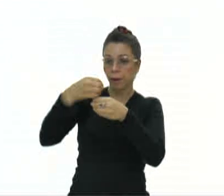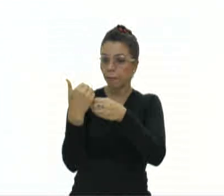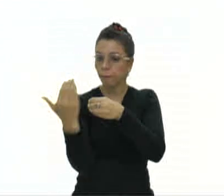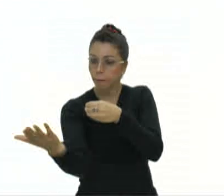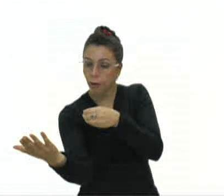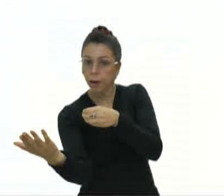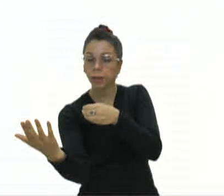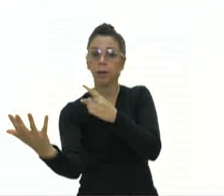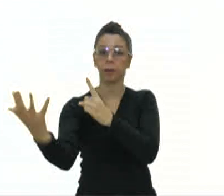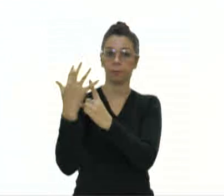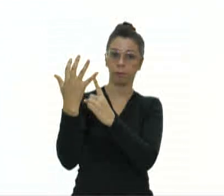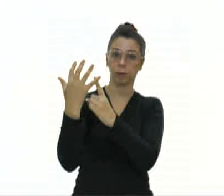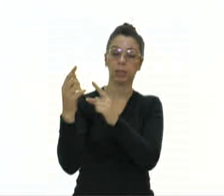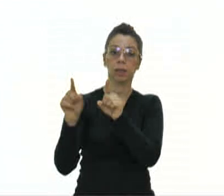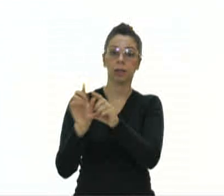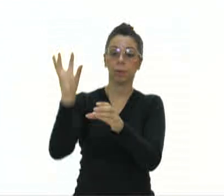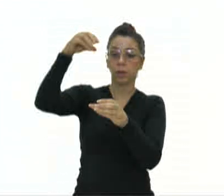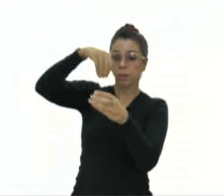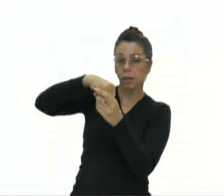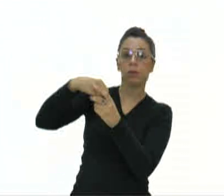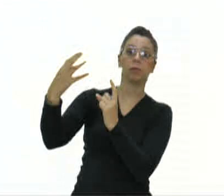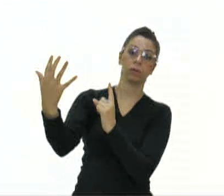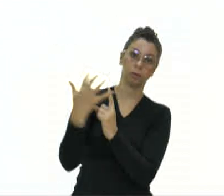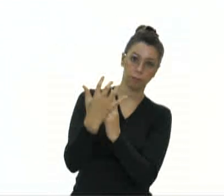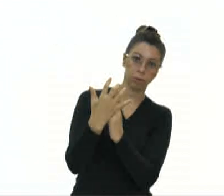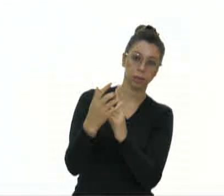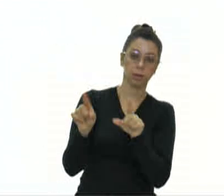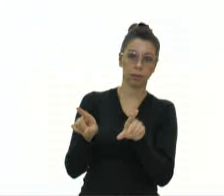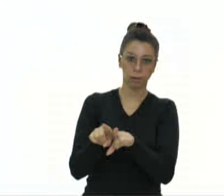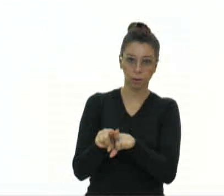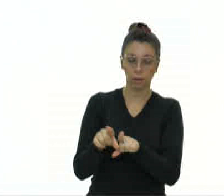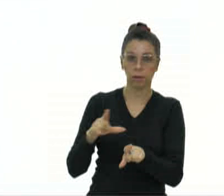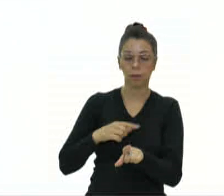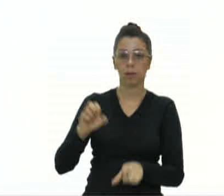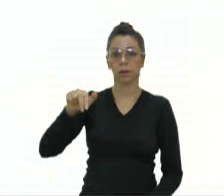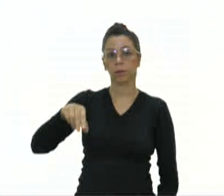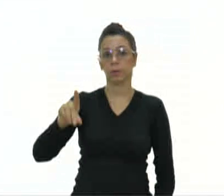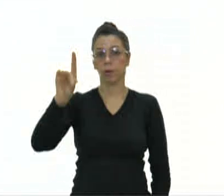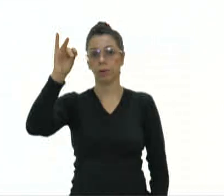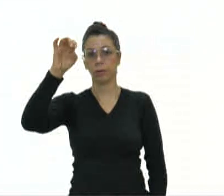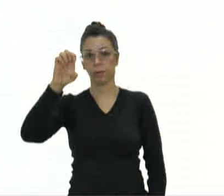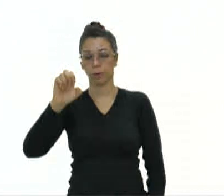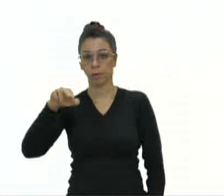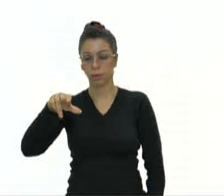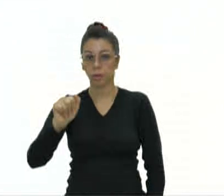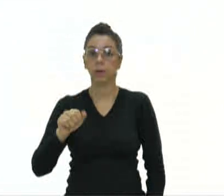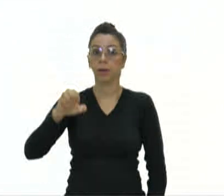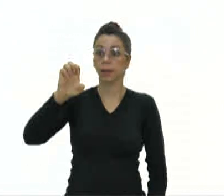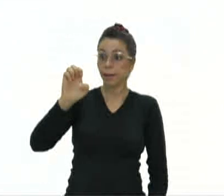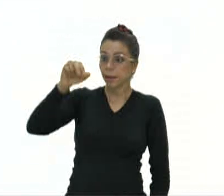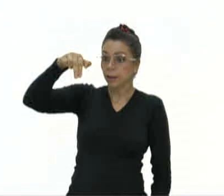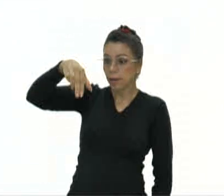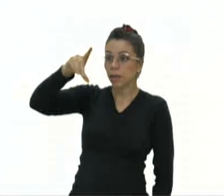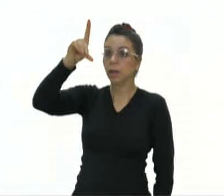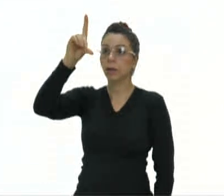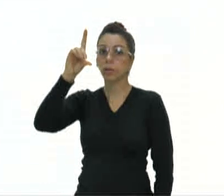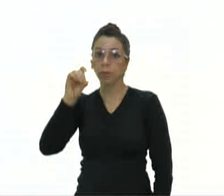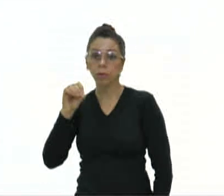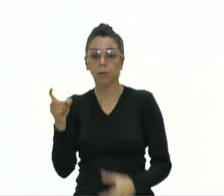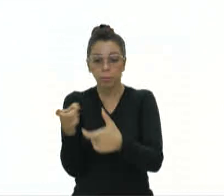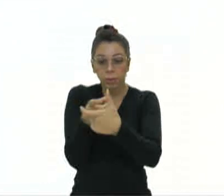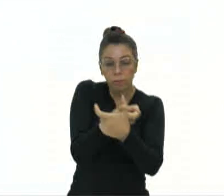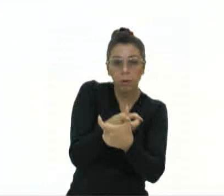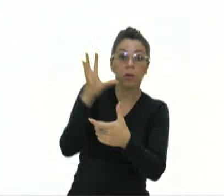do tempo. As forças internas, também designadas como endógenas, endo é um prefixo que significa